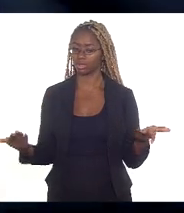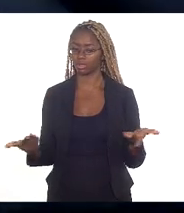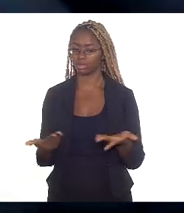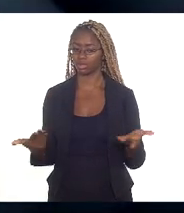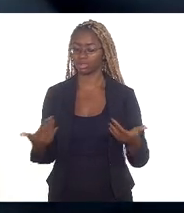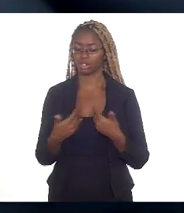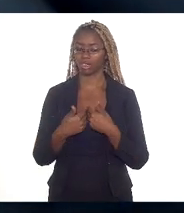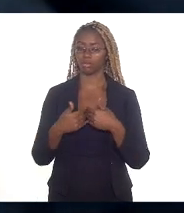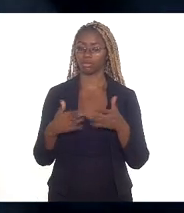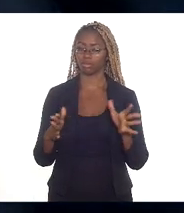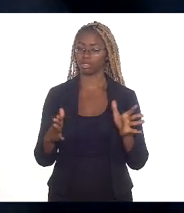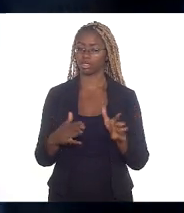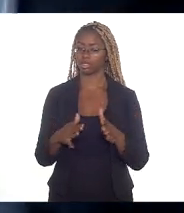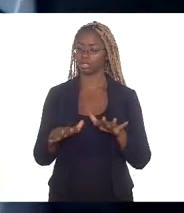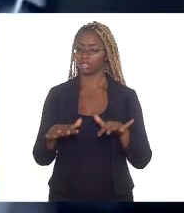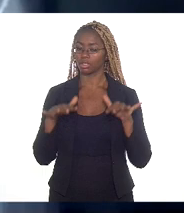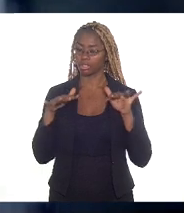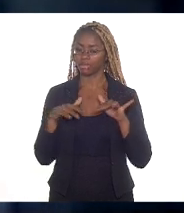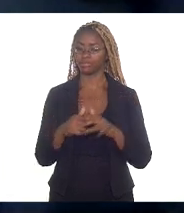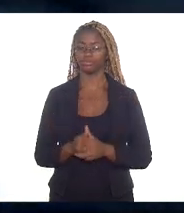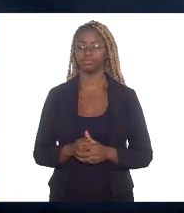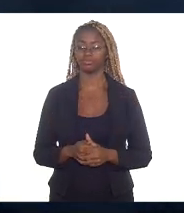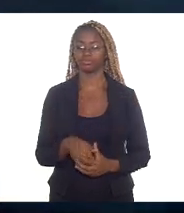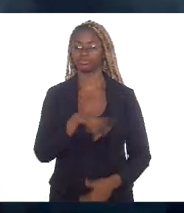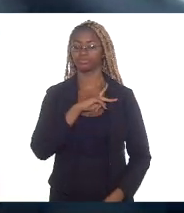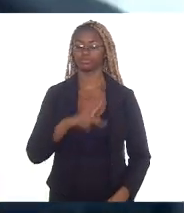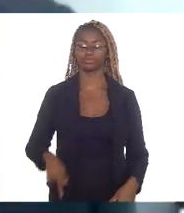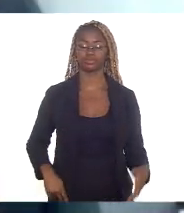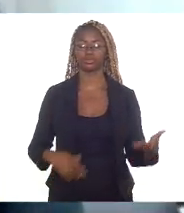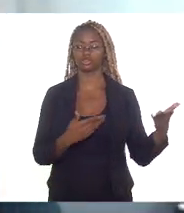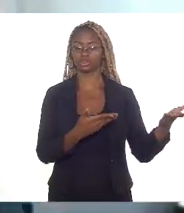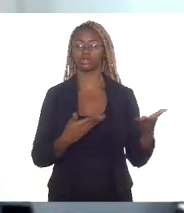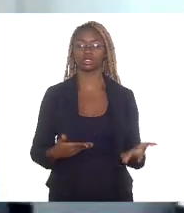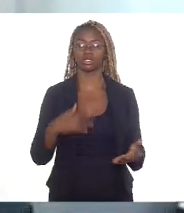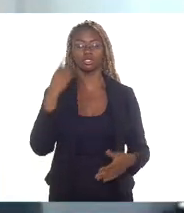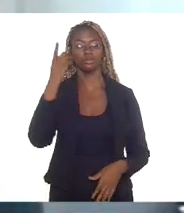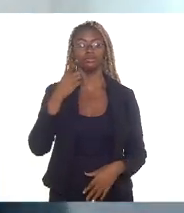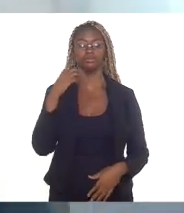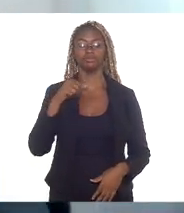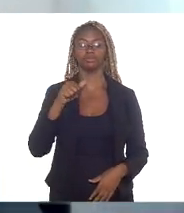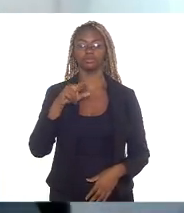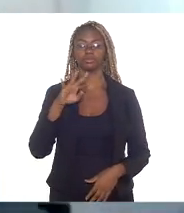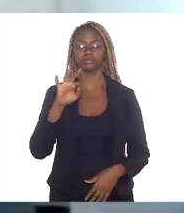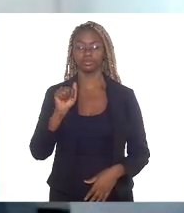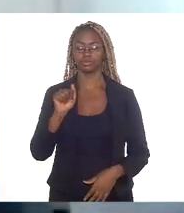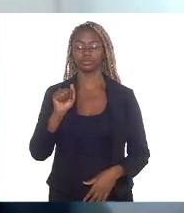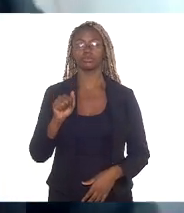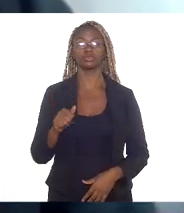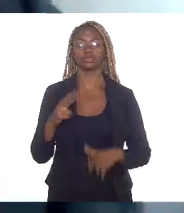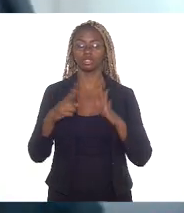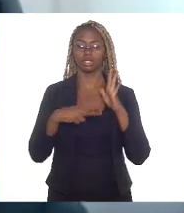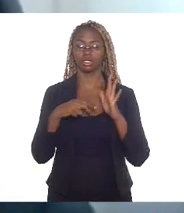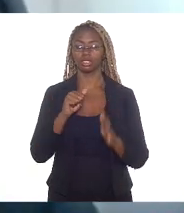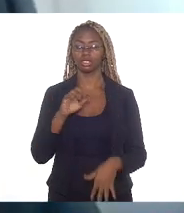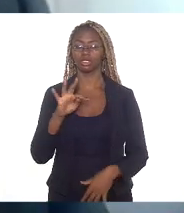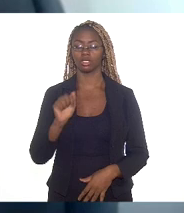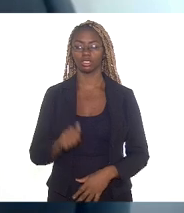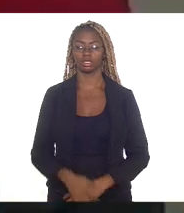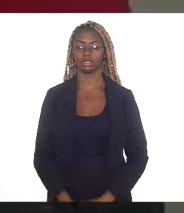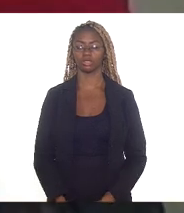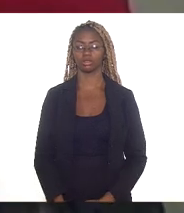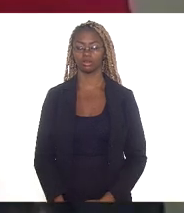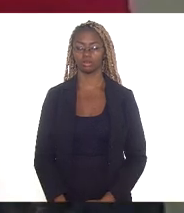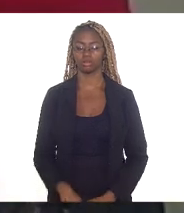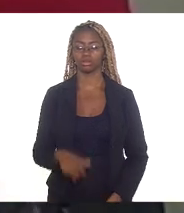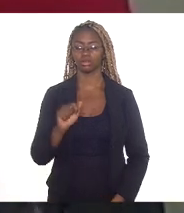Está aberta a sessão. A presidência convida a deputada Marta Rocha para fazer a leitura da ata da sessão anterior. A